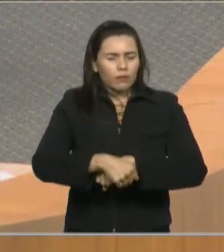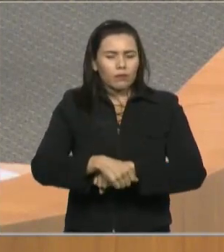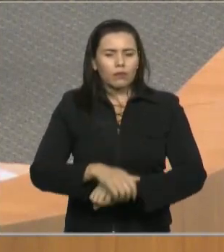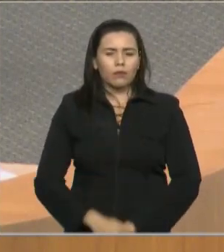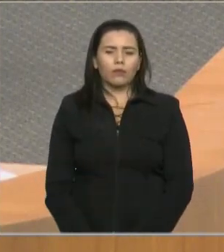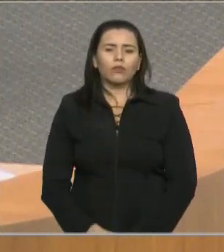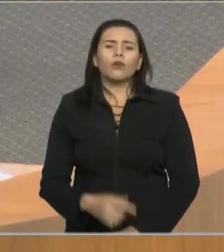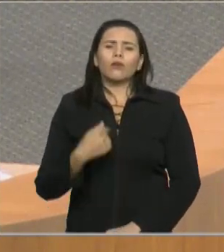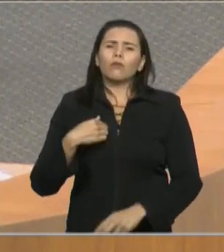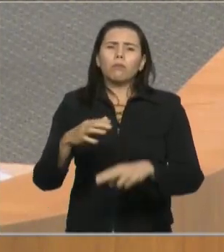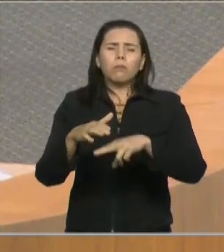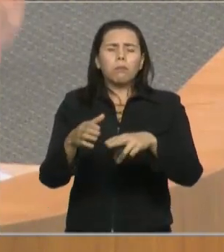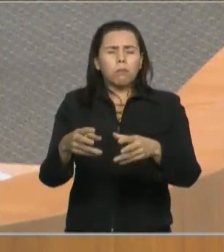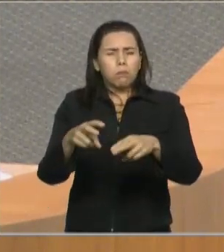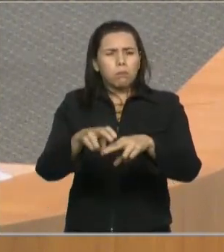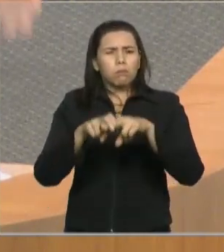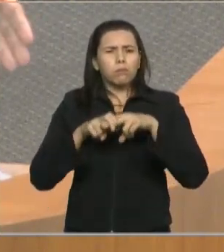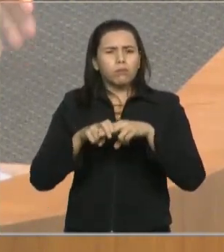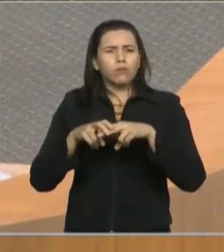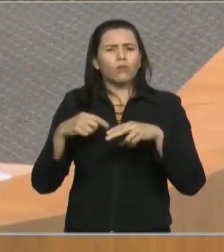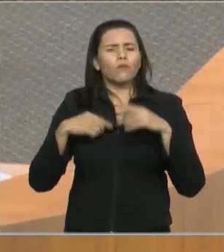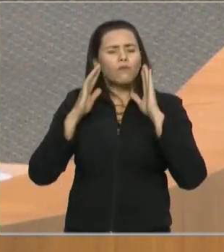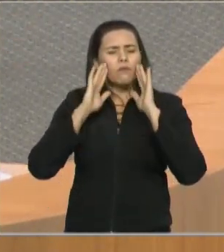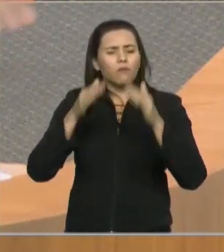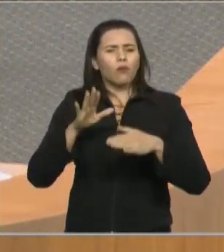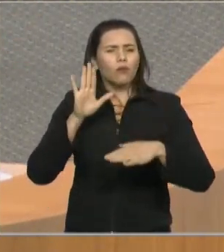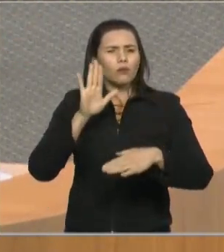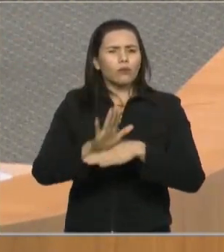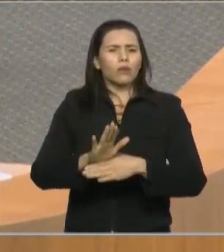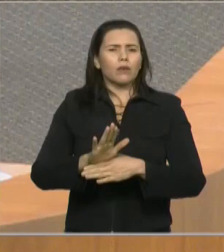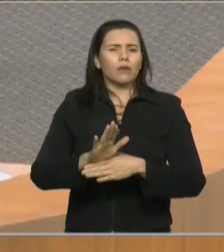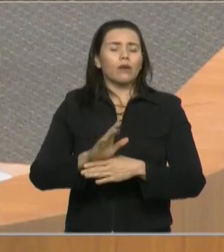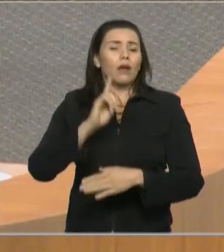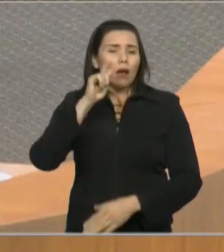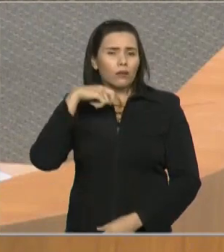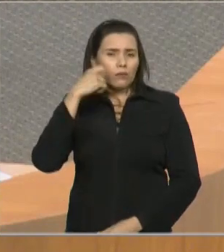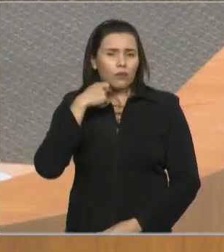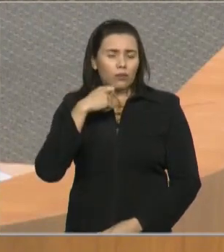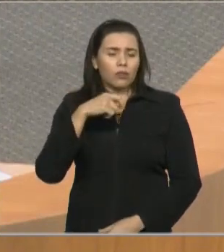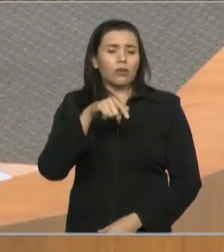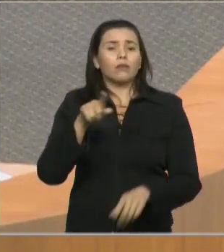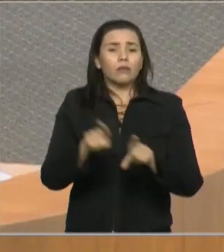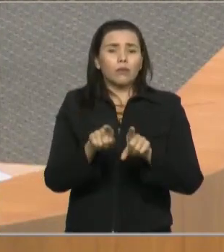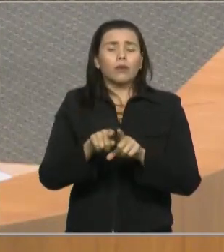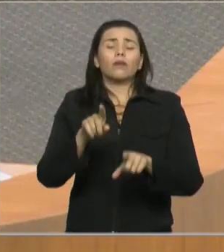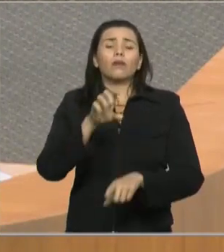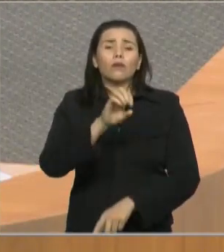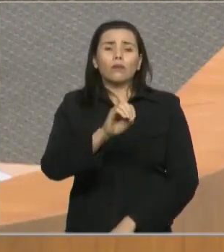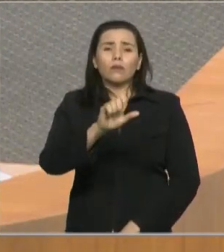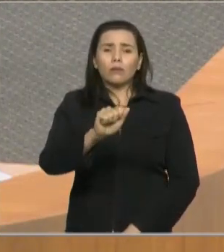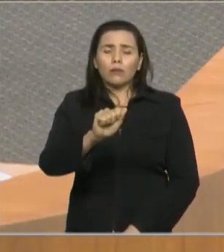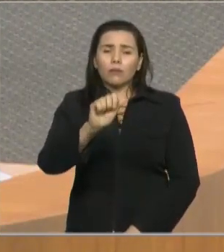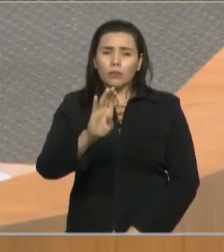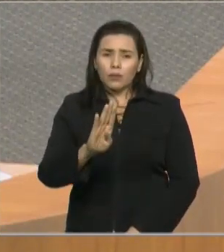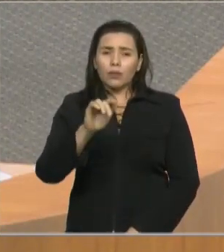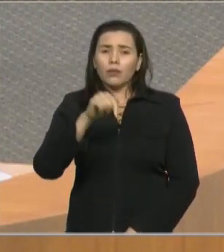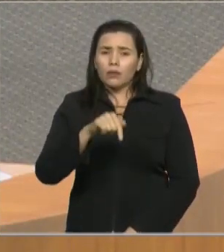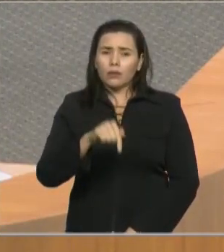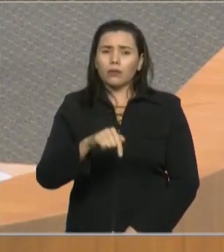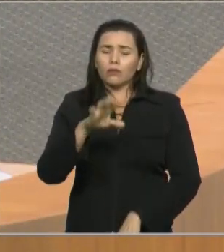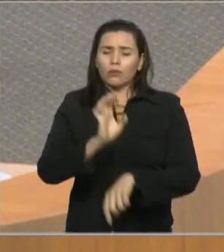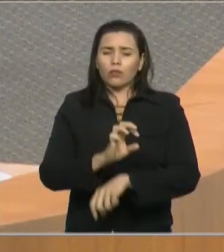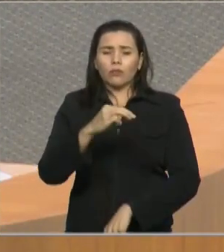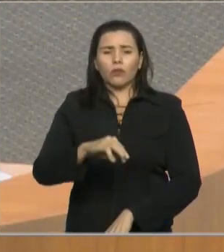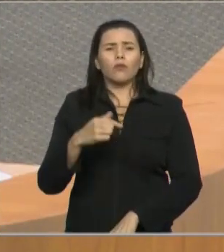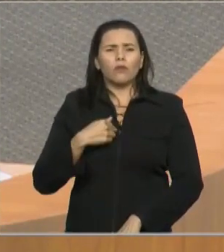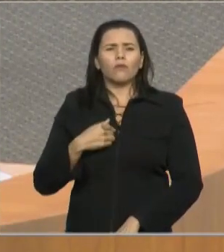nós necessitamos de uma OAB livre, independente, e o governador Flávio Dino não vai colocar a mão na OAB. Os